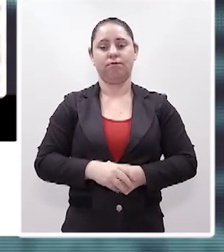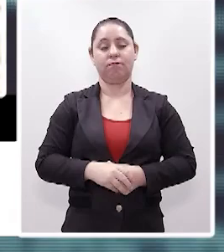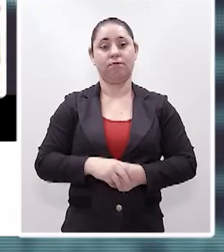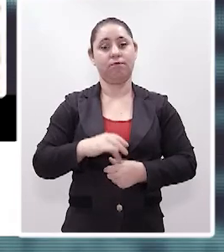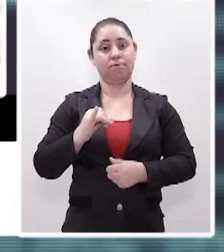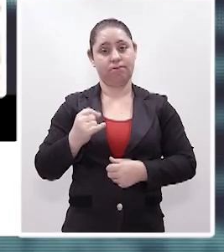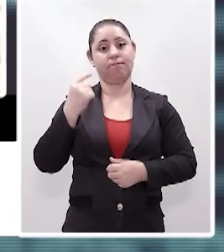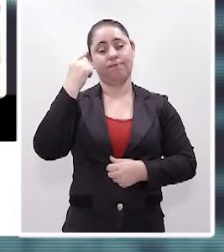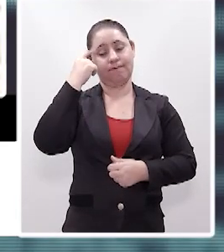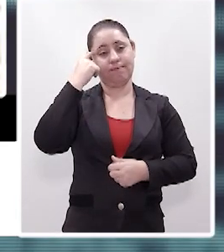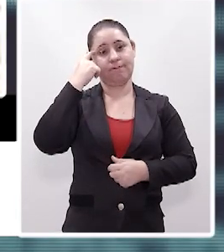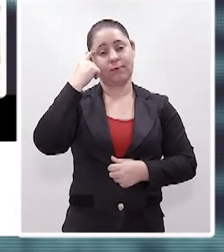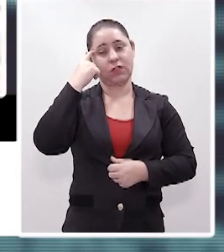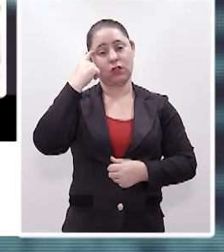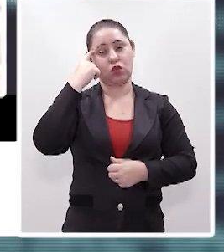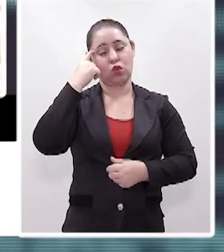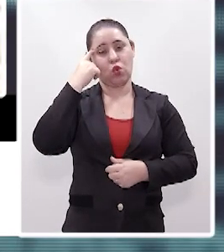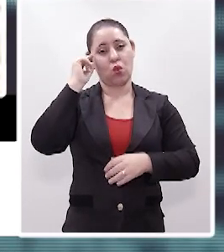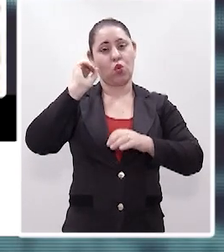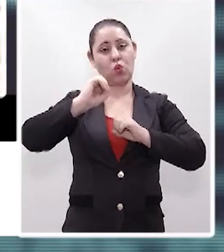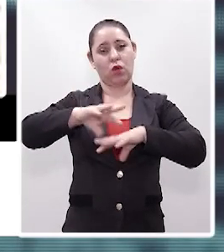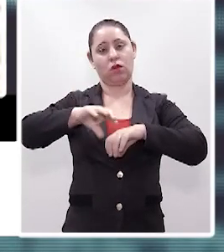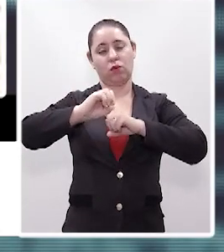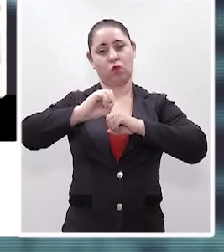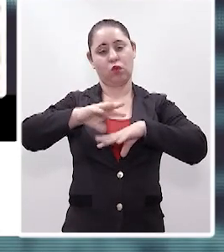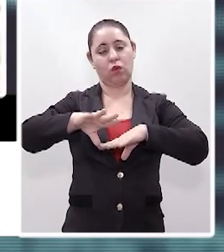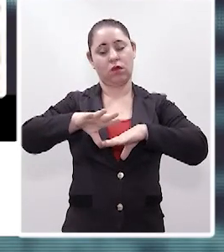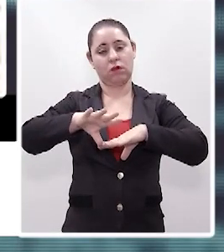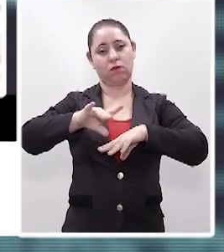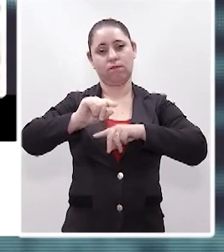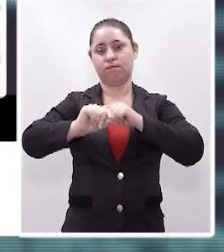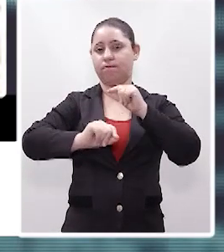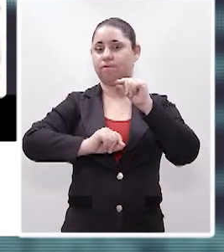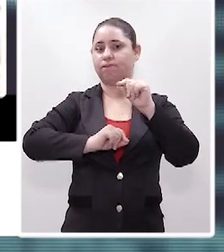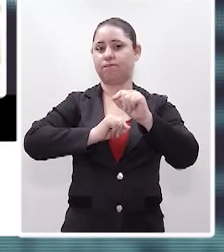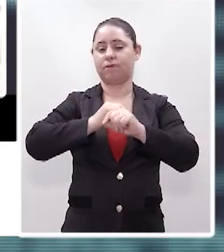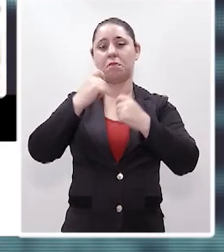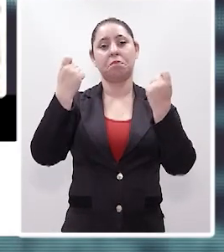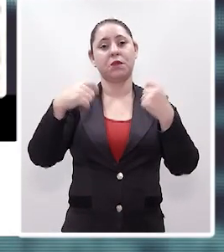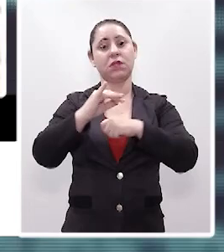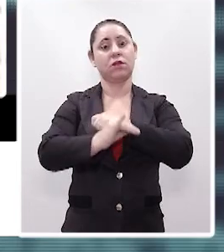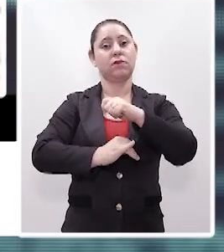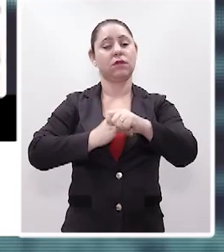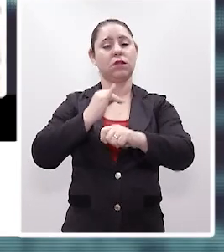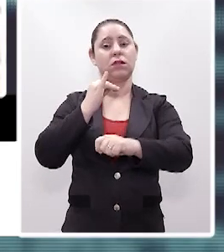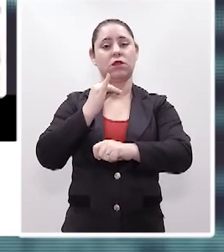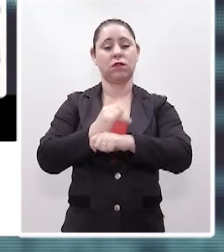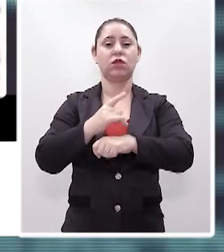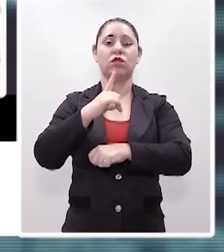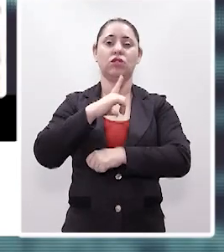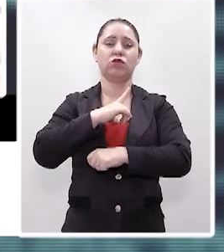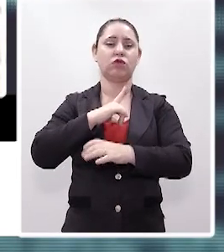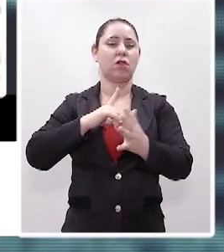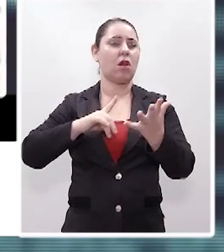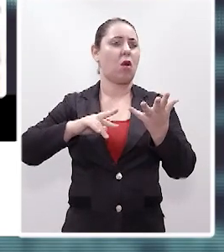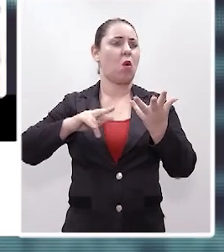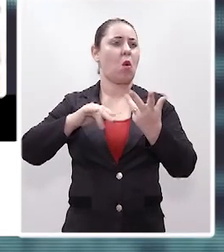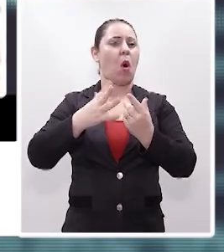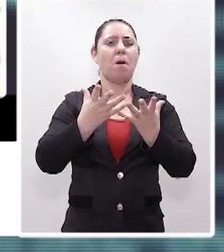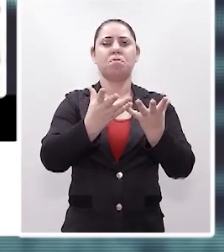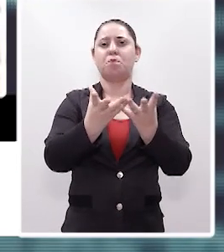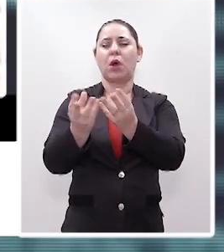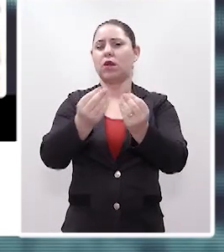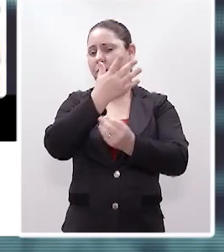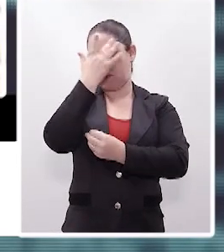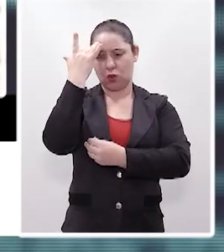se a gente pensou num formato de educação que precisava da internet, mas a gente tinha aí tanta gente